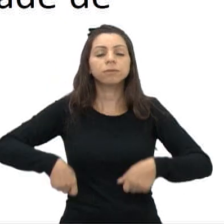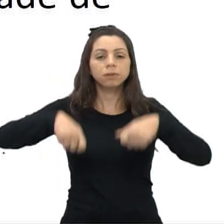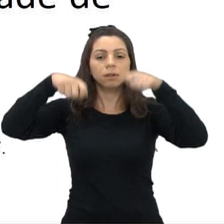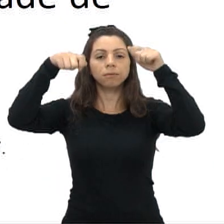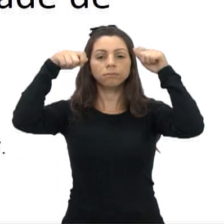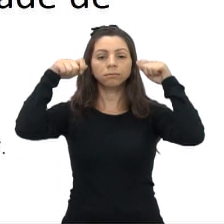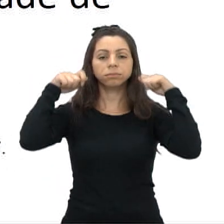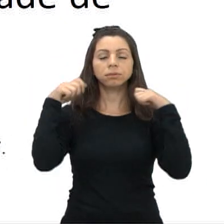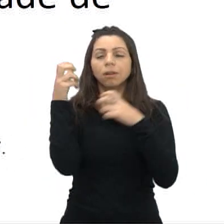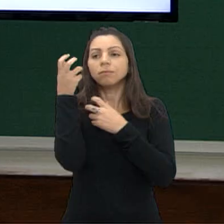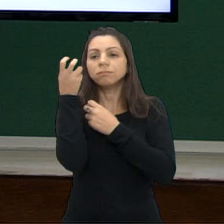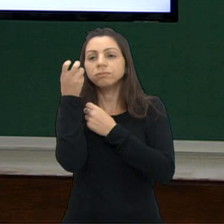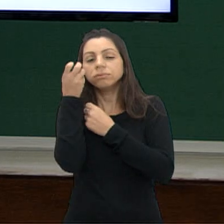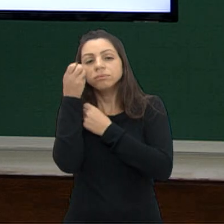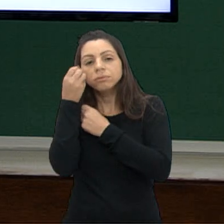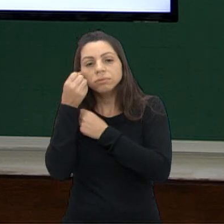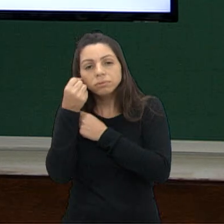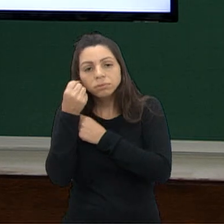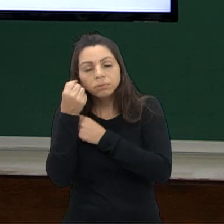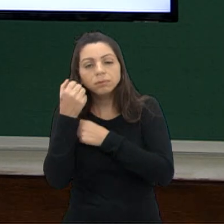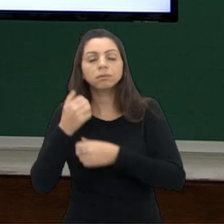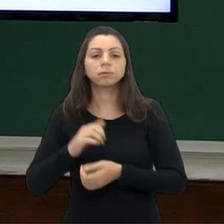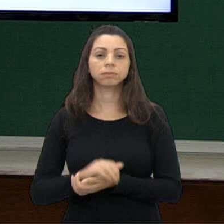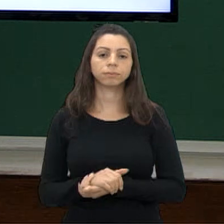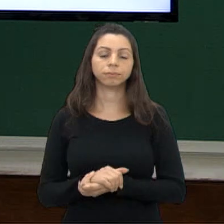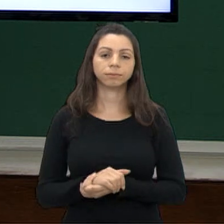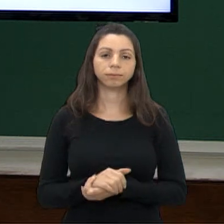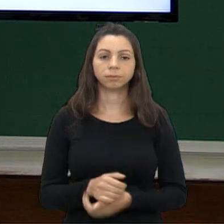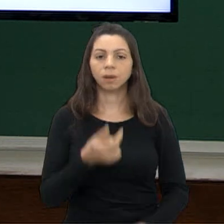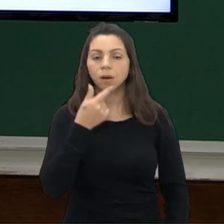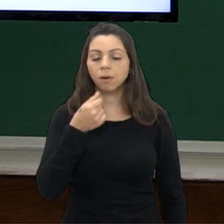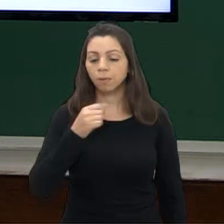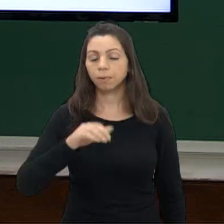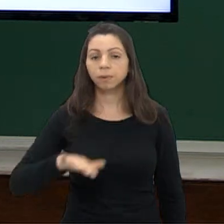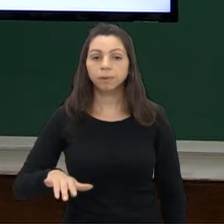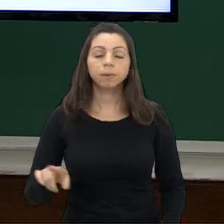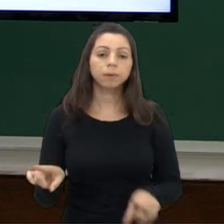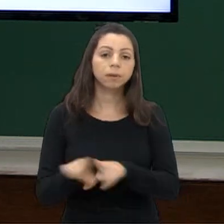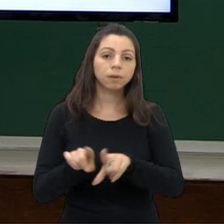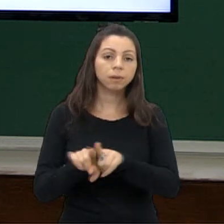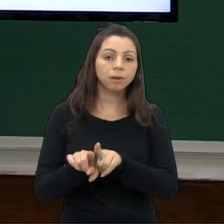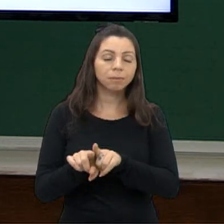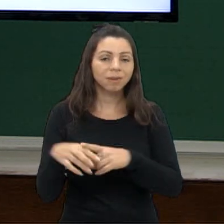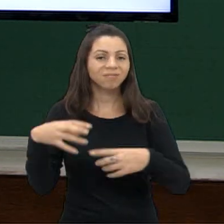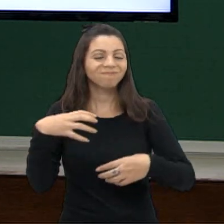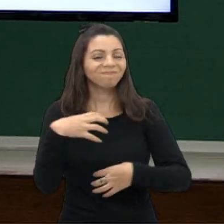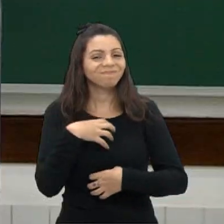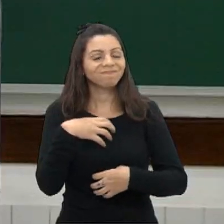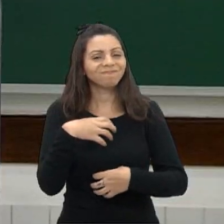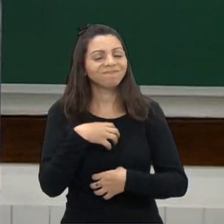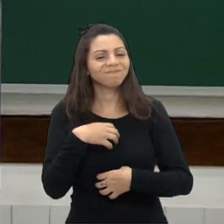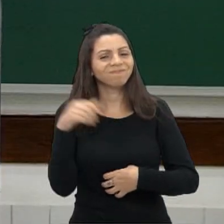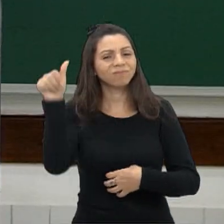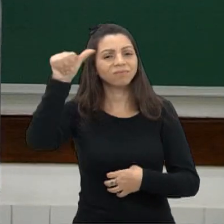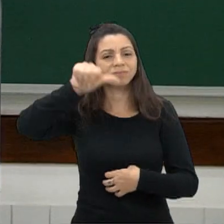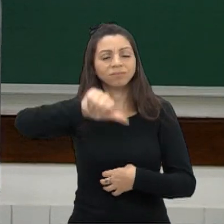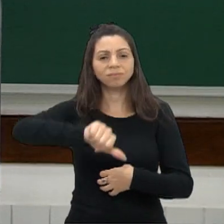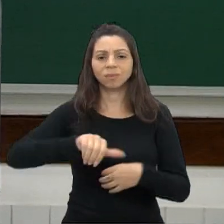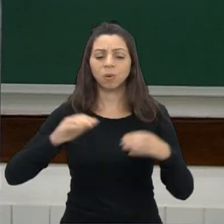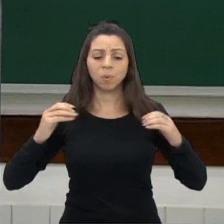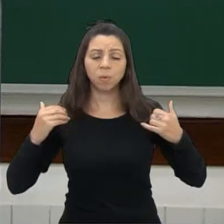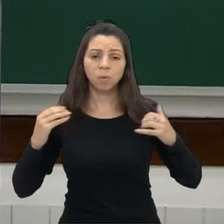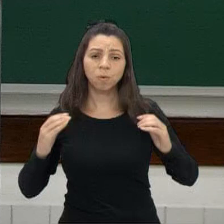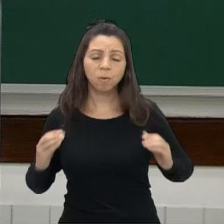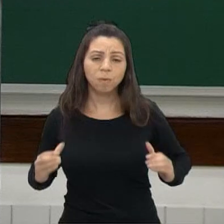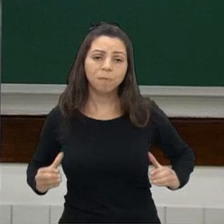cobertas. O menino também assume para a gente, nesse momento, que ele não estava se sentindo bem. O seu comportamento